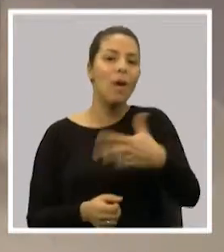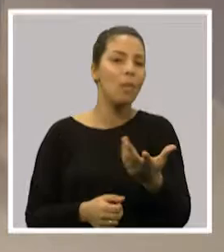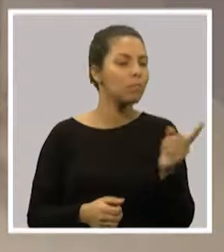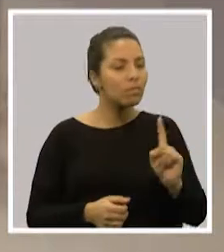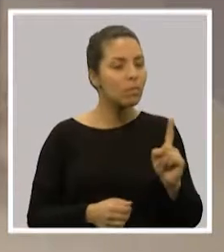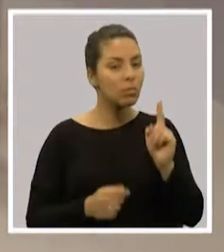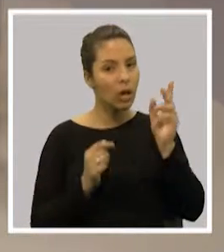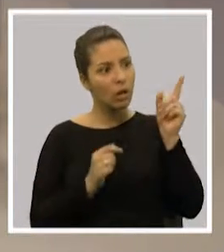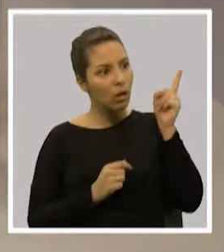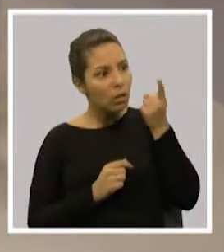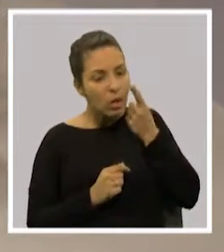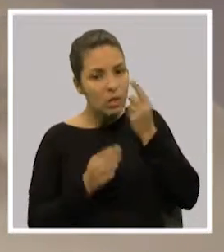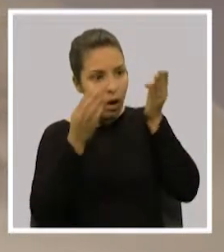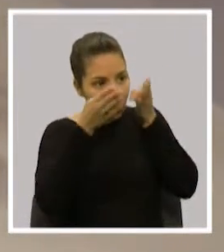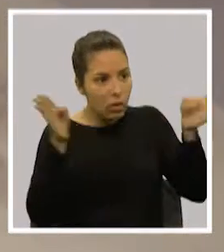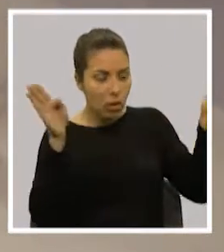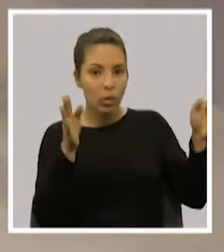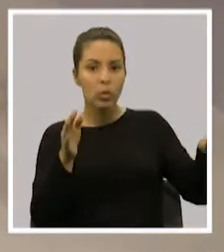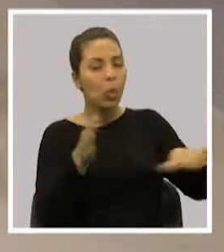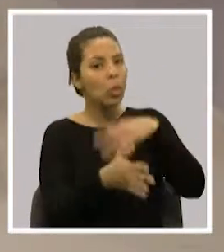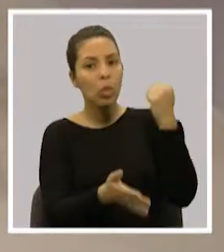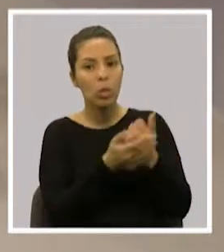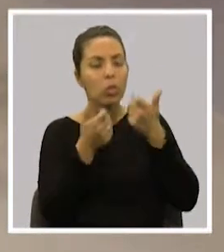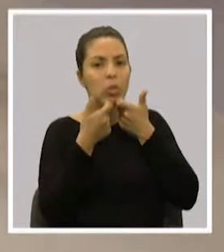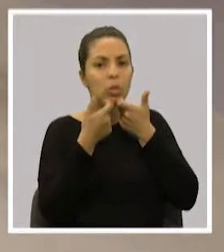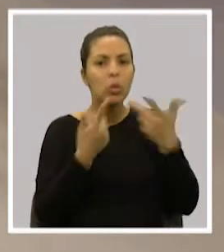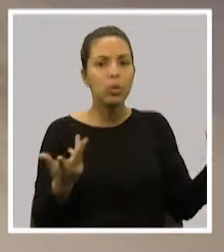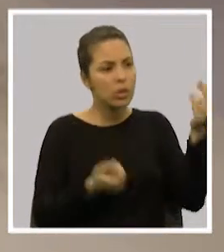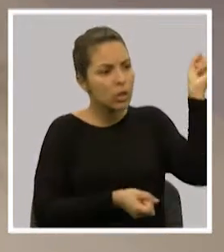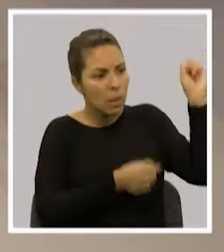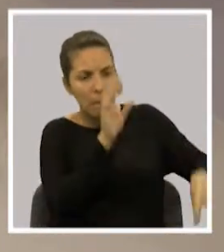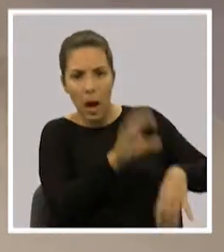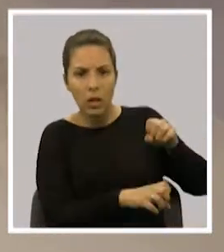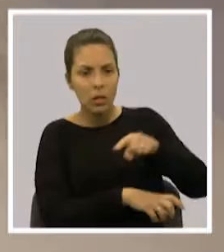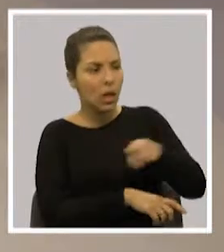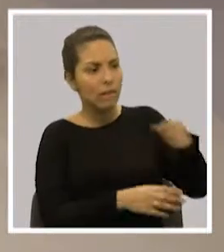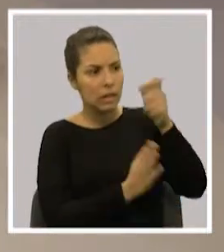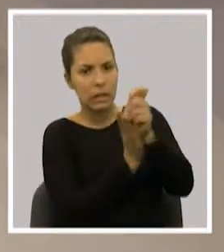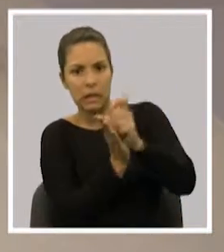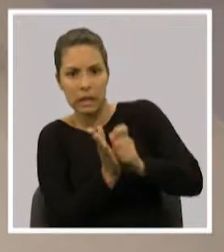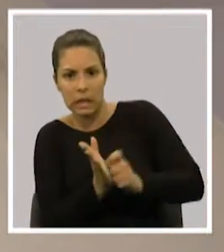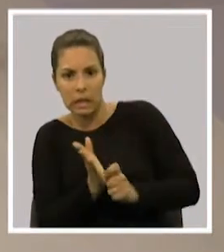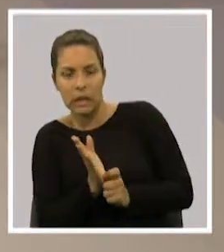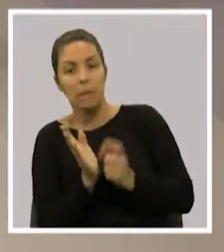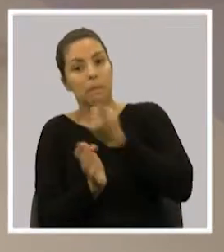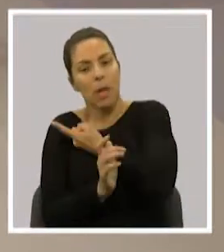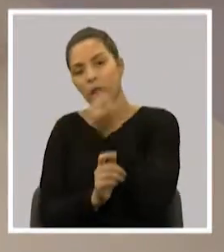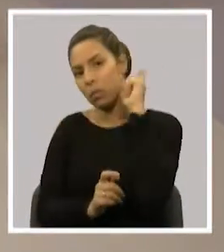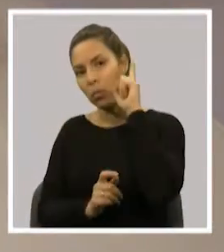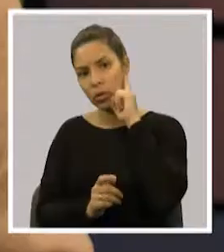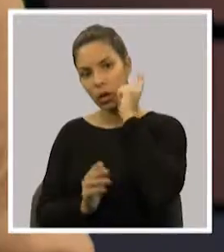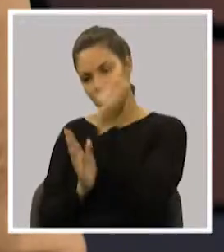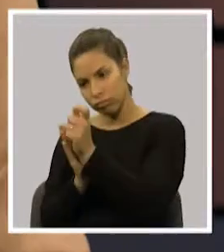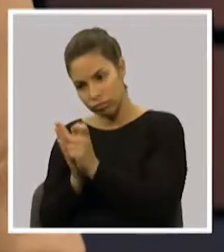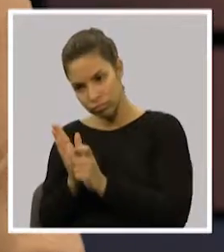mais polémicas, que também é preciso dar conta, mas também há outra realidade, outra parte da realidade que eu posso considerar